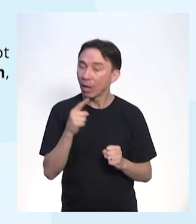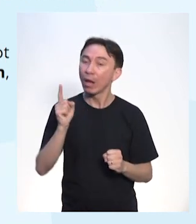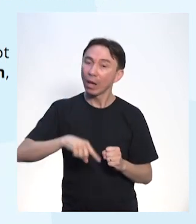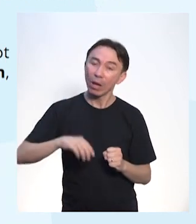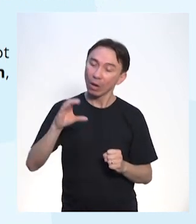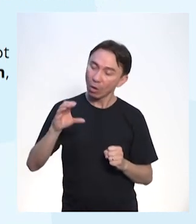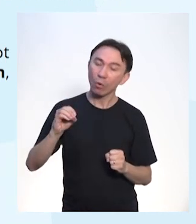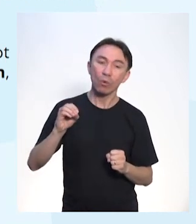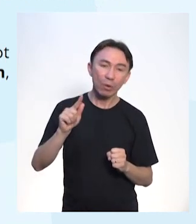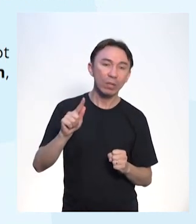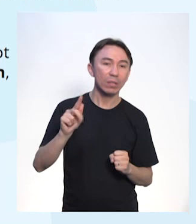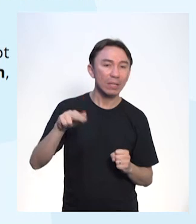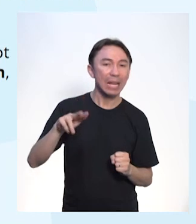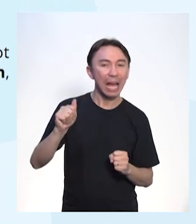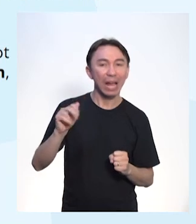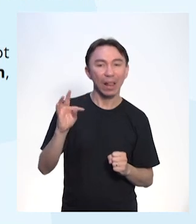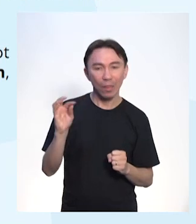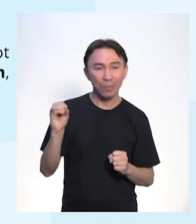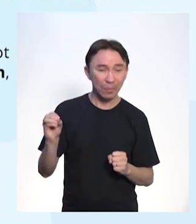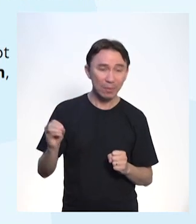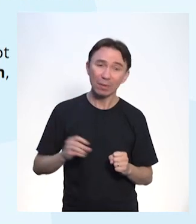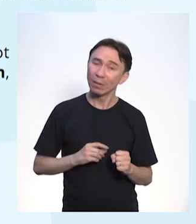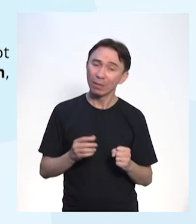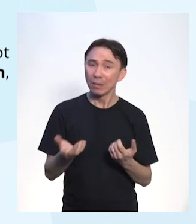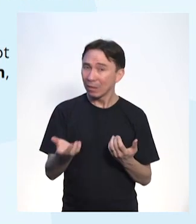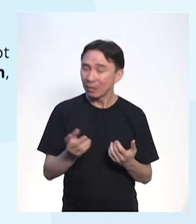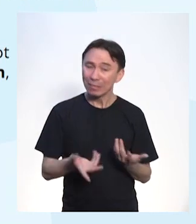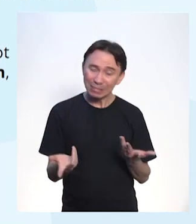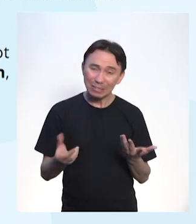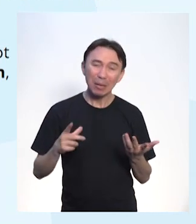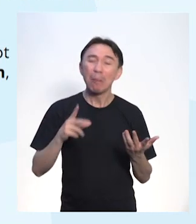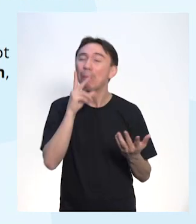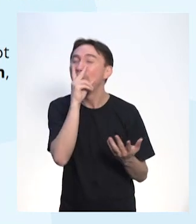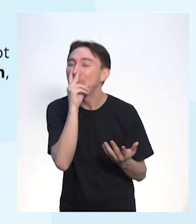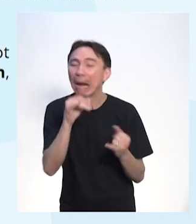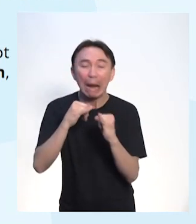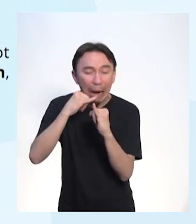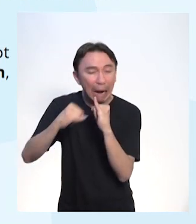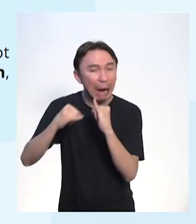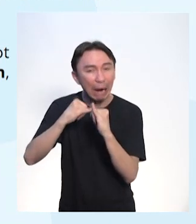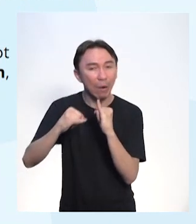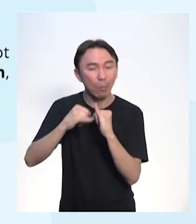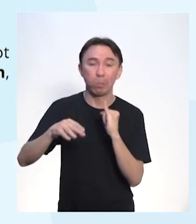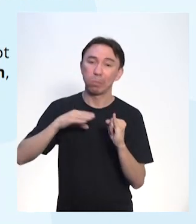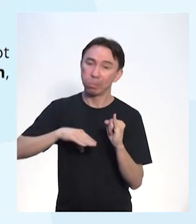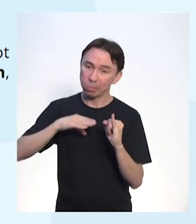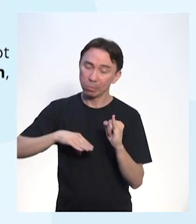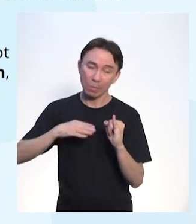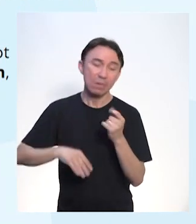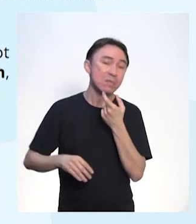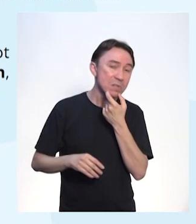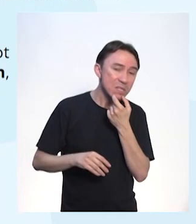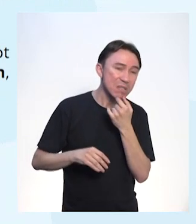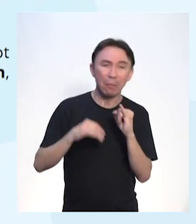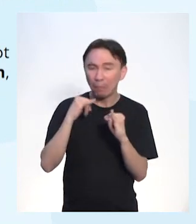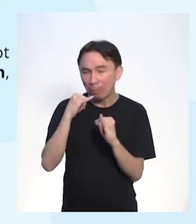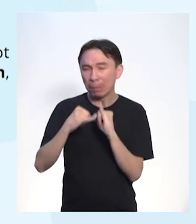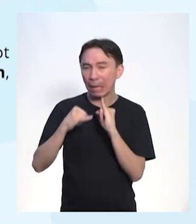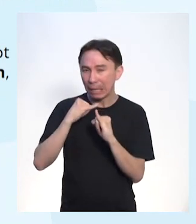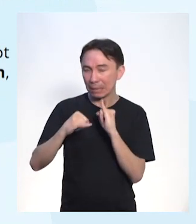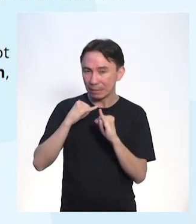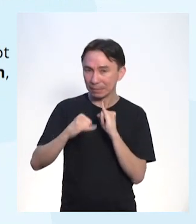São palavras que elas têm uma raiz parecida com o inglês. Aí entra aquela